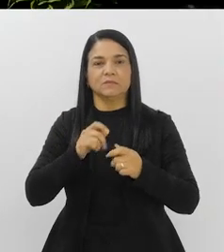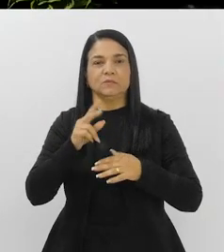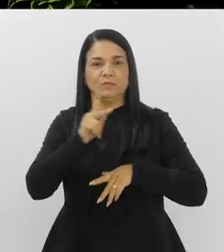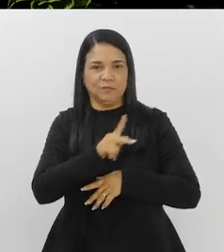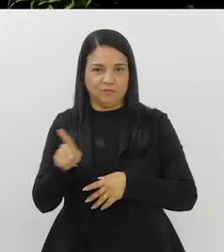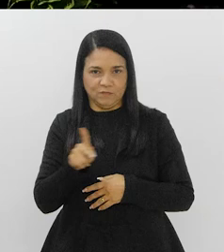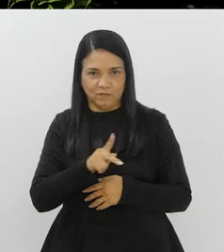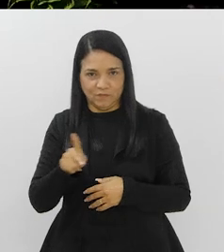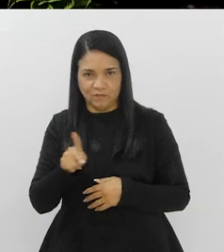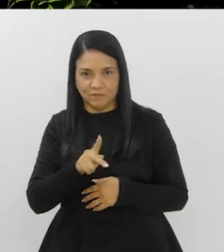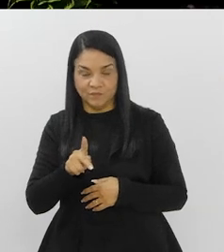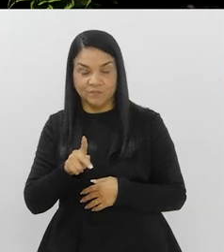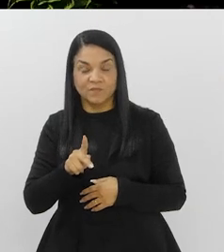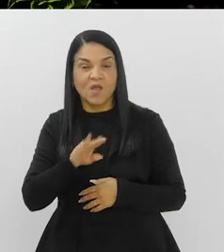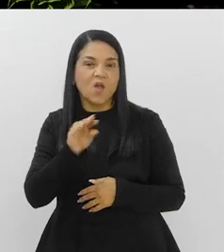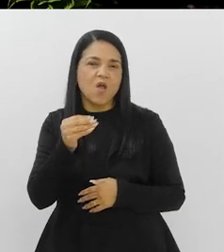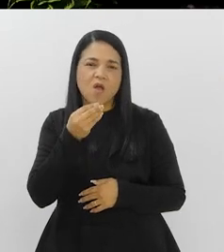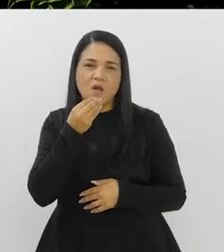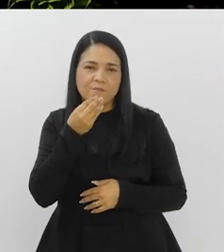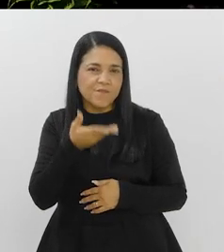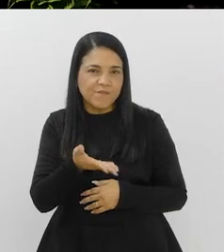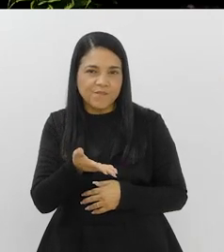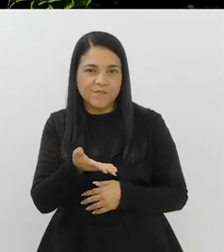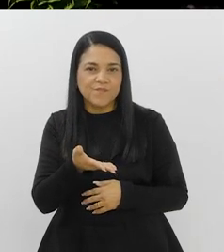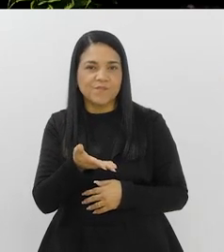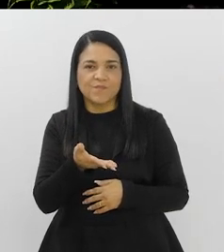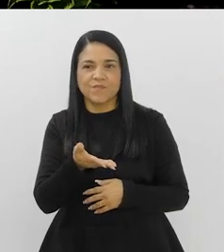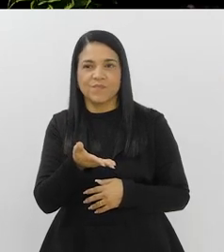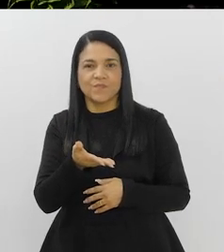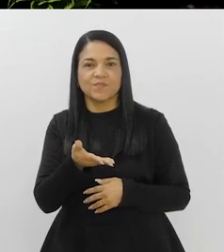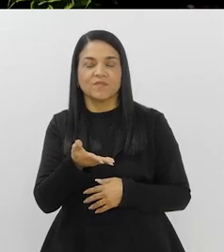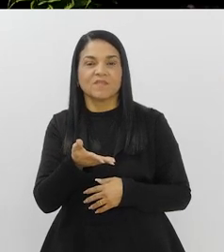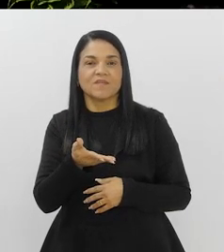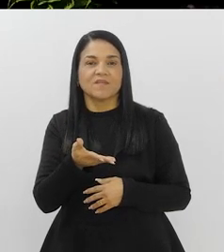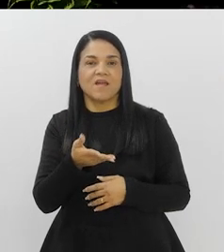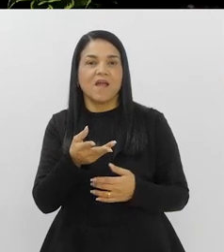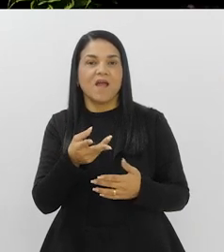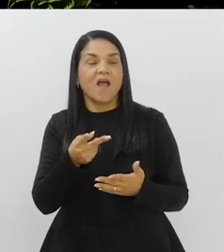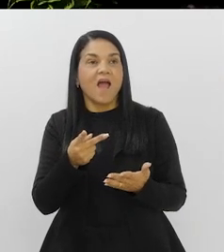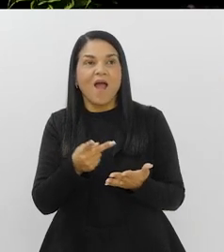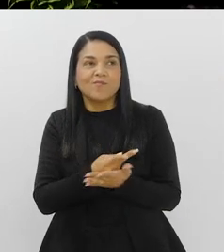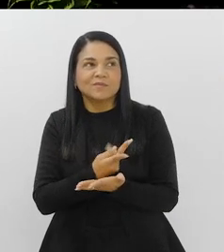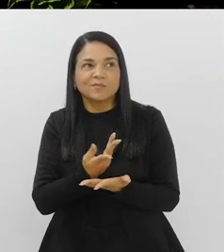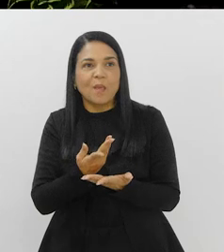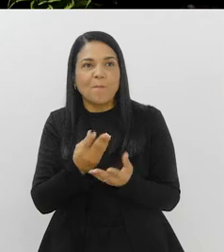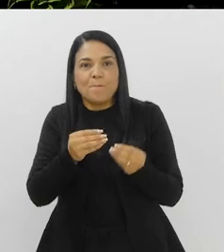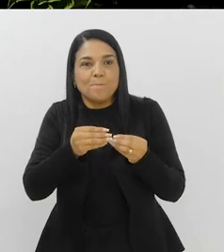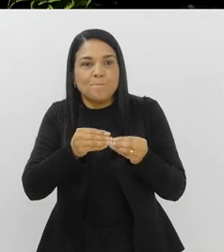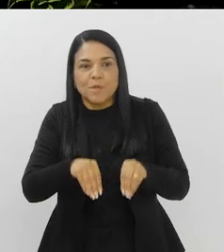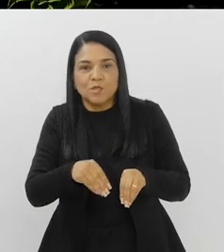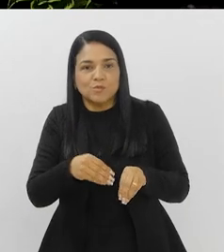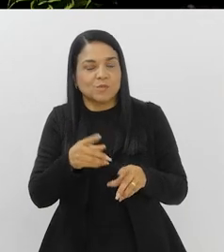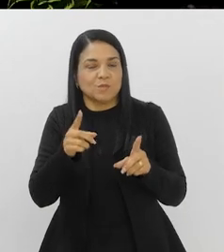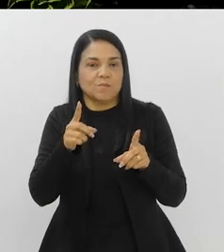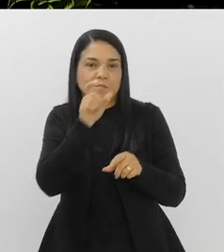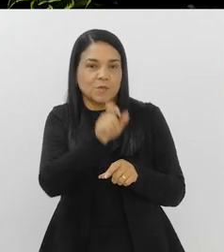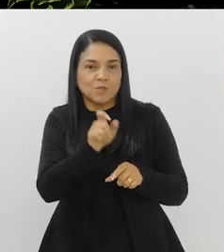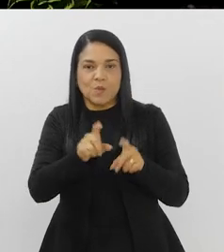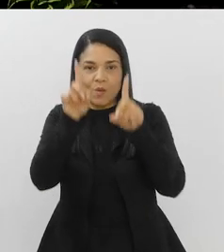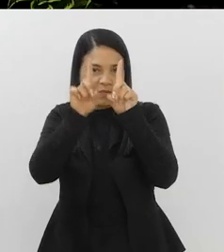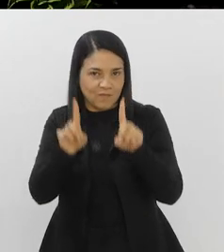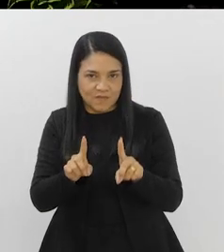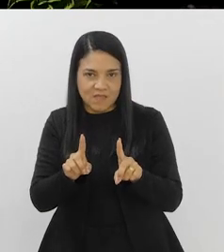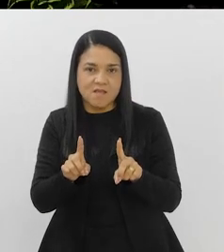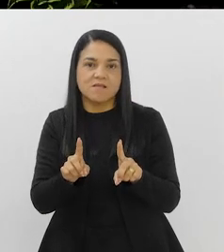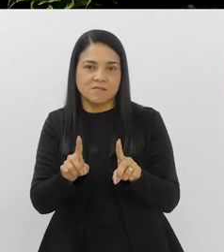capacitação dos professores Cap que obviamente que acaba eh eh atingindo aqui na ponta né a pessoa com deficiência